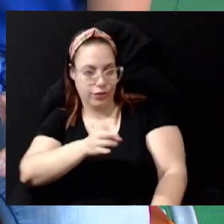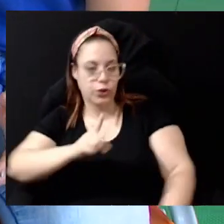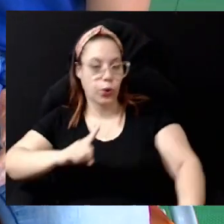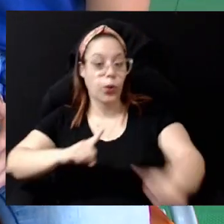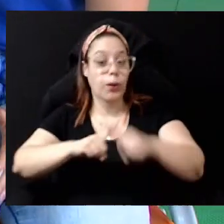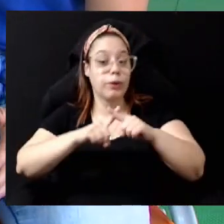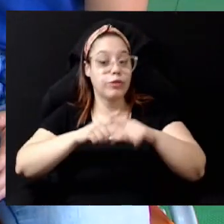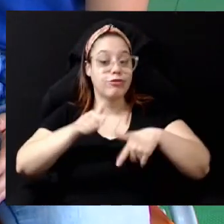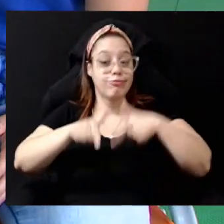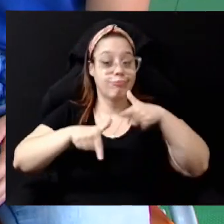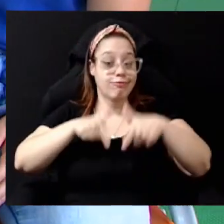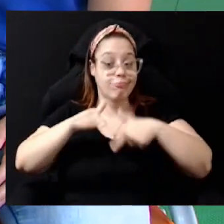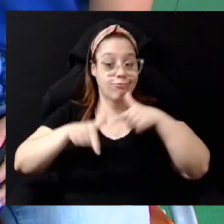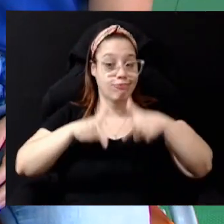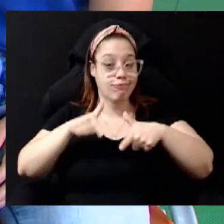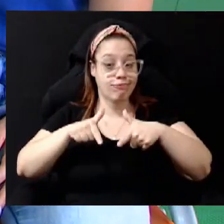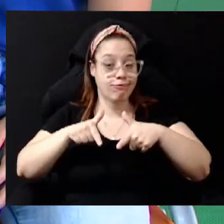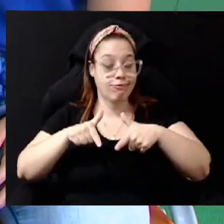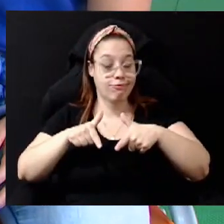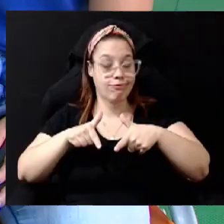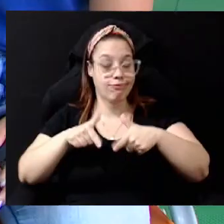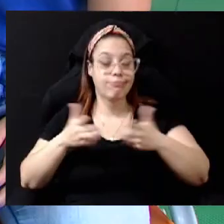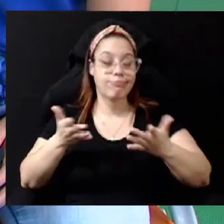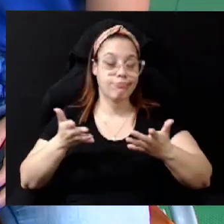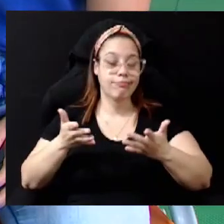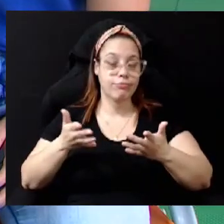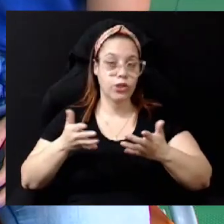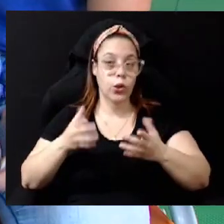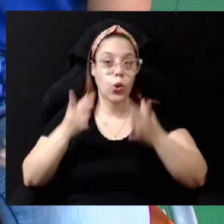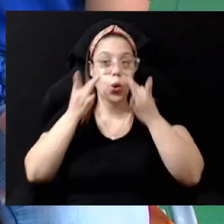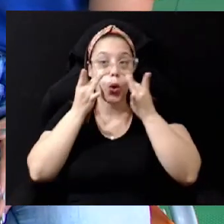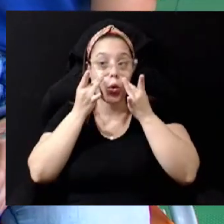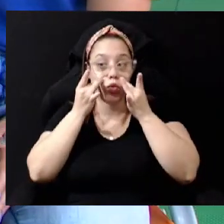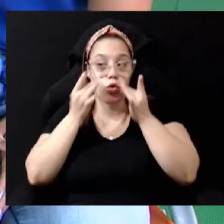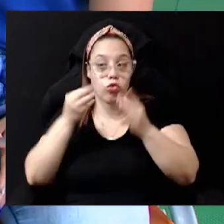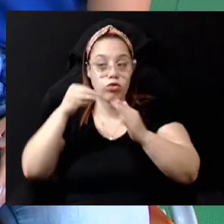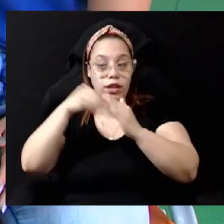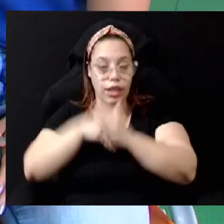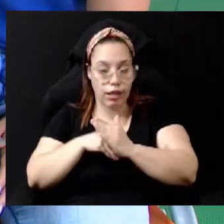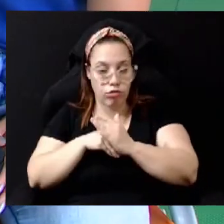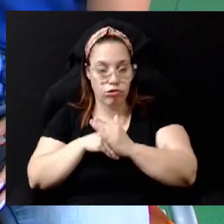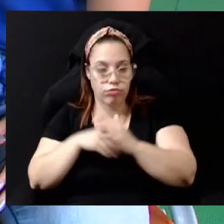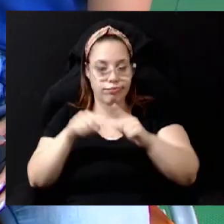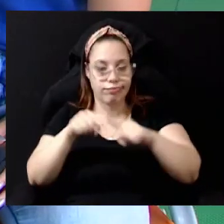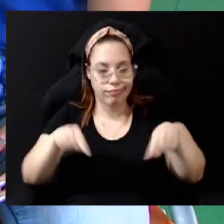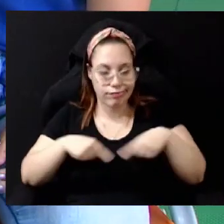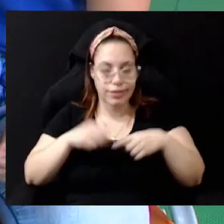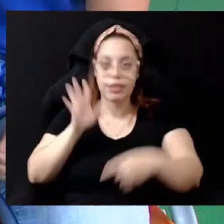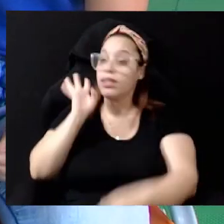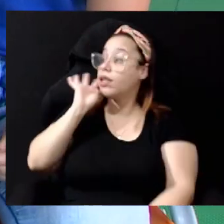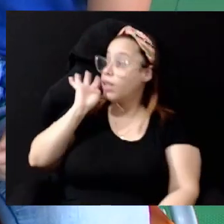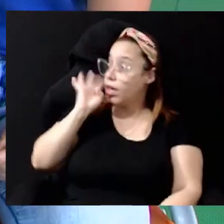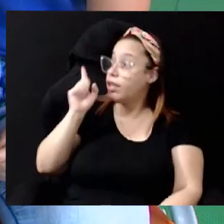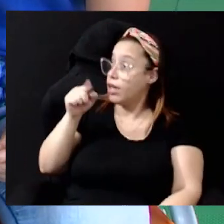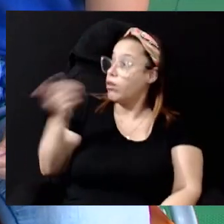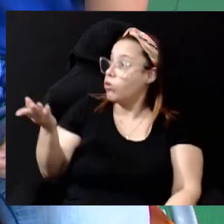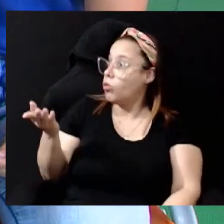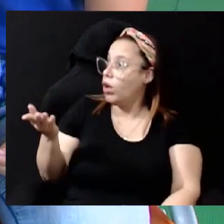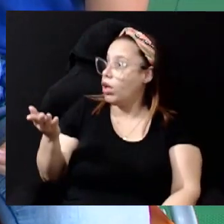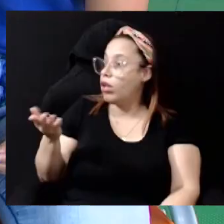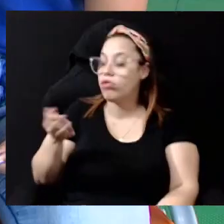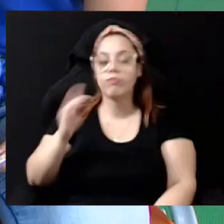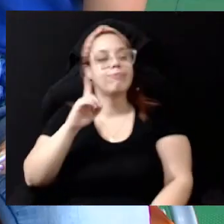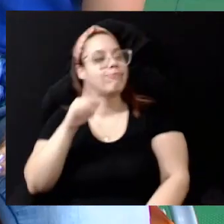parte das competições, nós trabalhamos muito a parte do foco deles dentro da aula. Olha só que legal, pessoal. Bem bacana